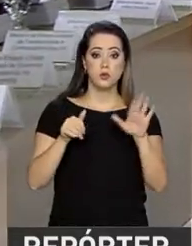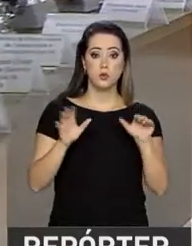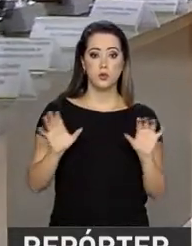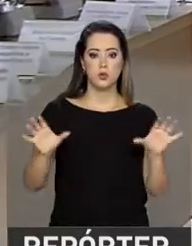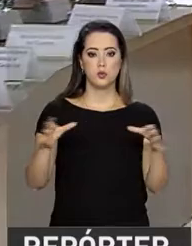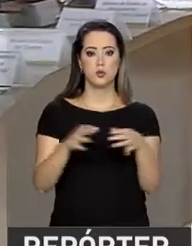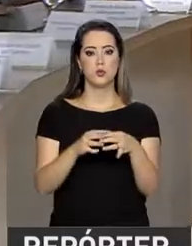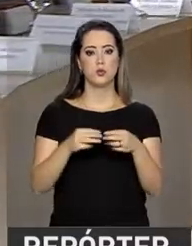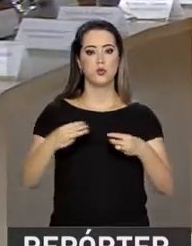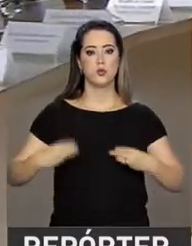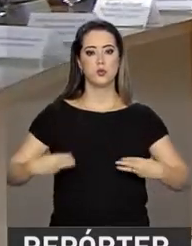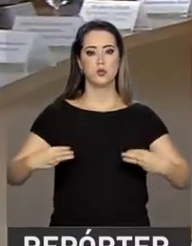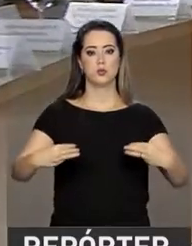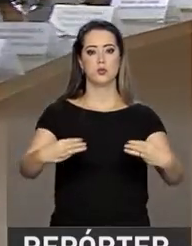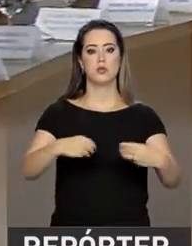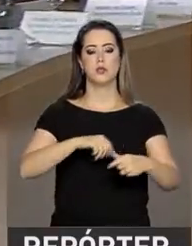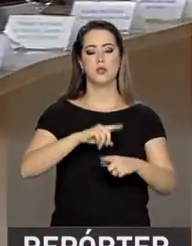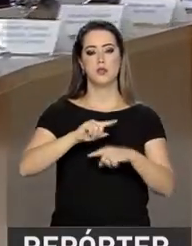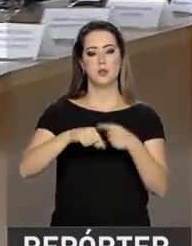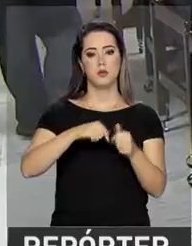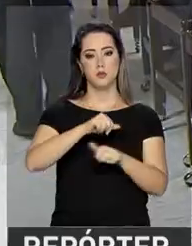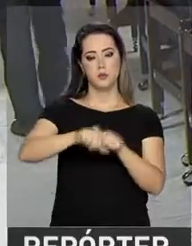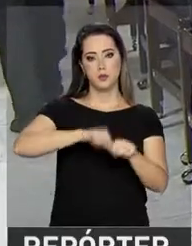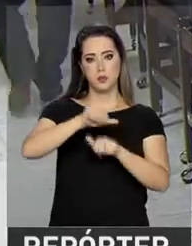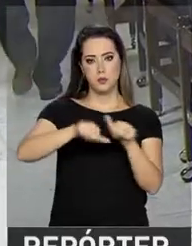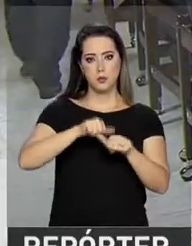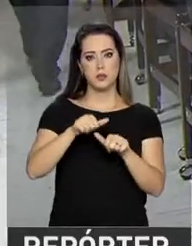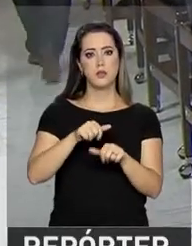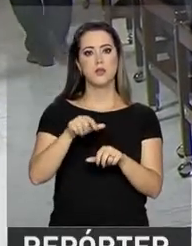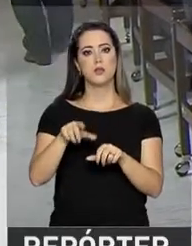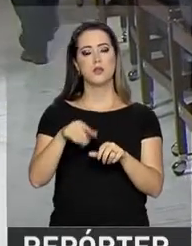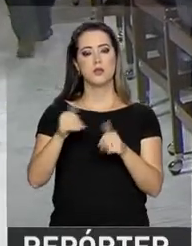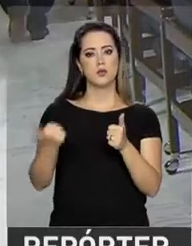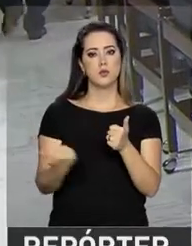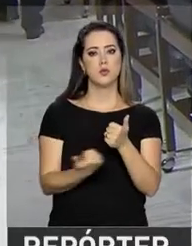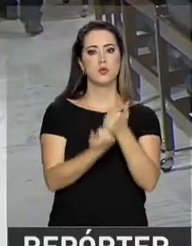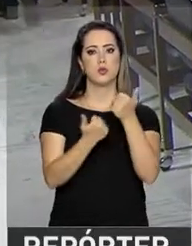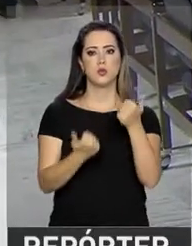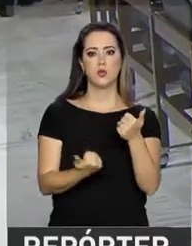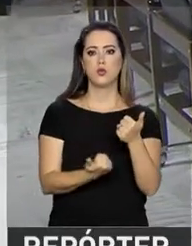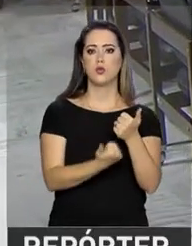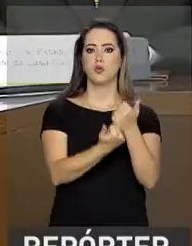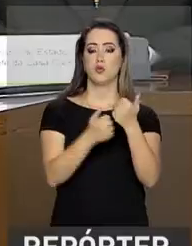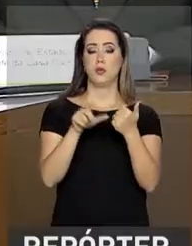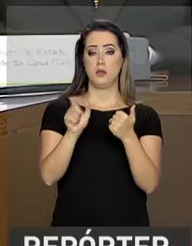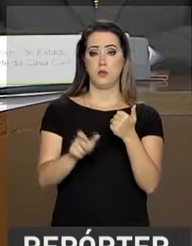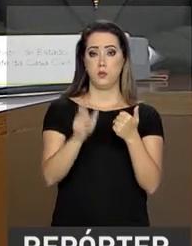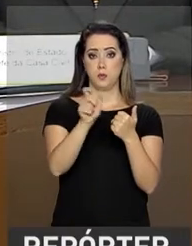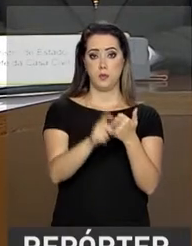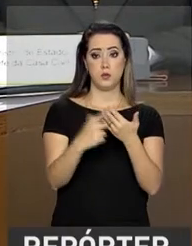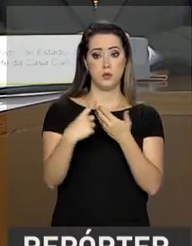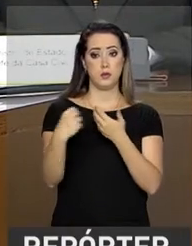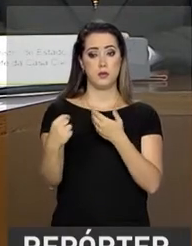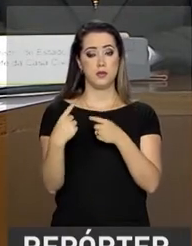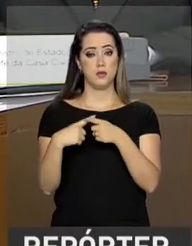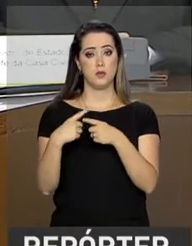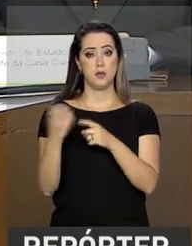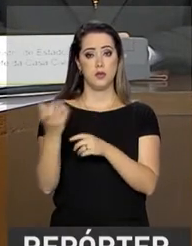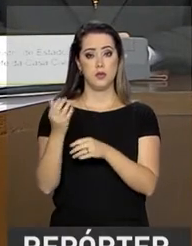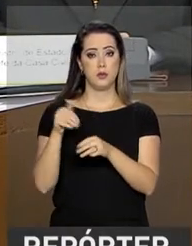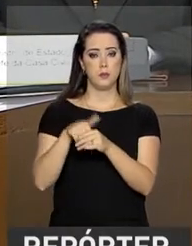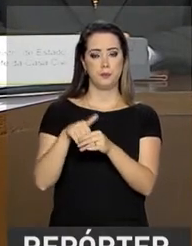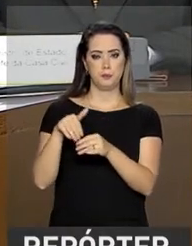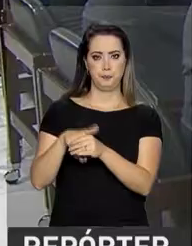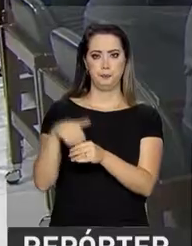após as mudanças em sua equipe de governo realizadas em função da saída de ministros que pretendem disputar as eleições